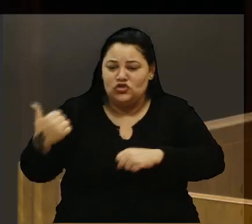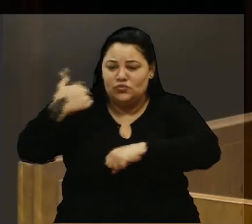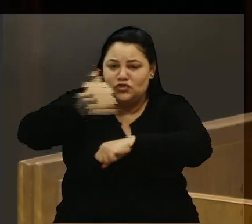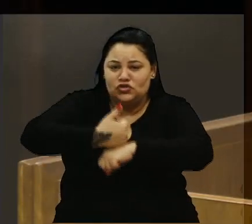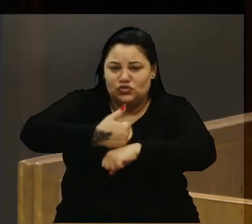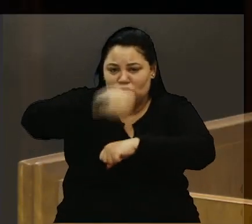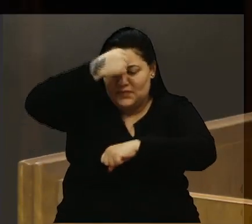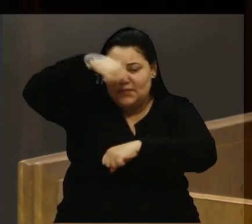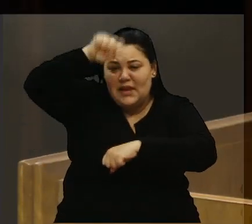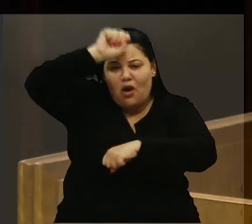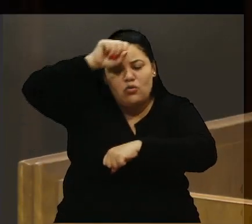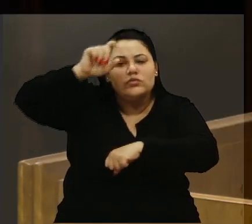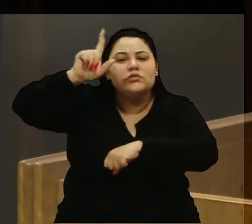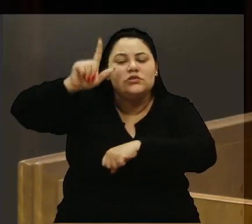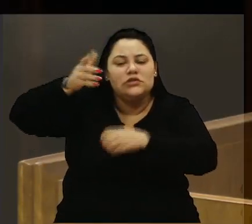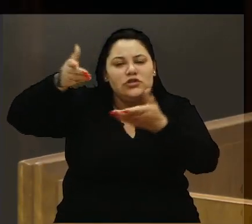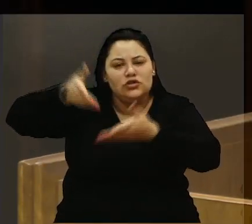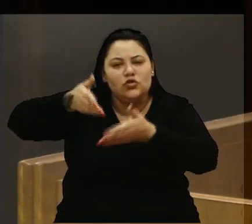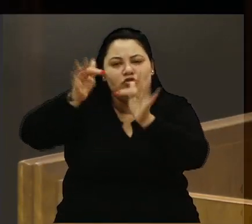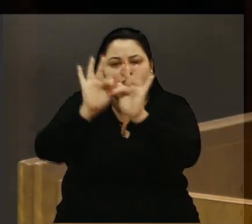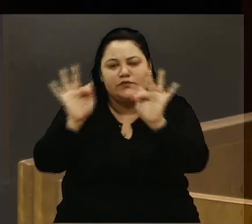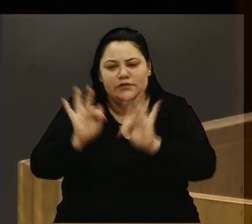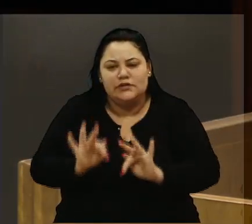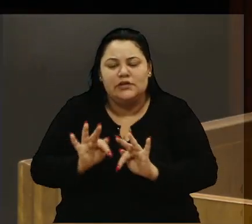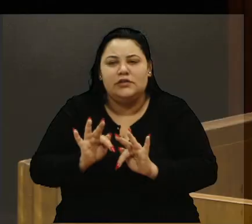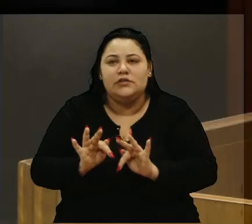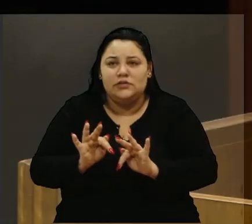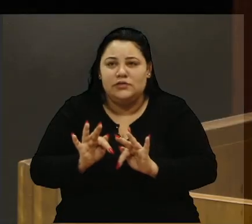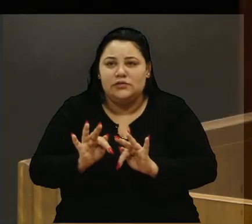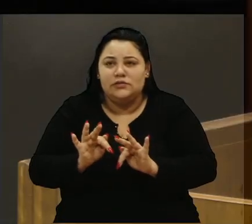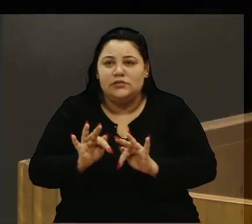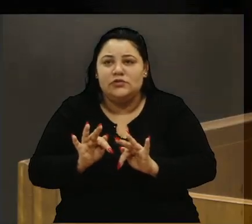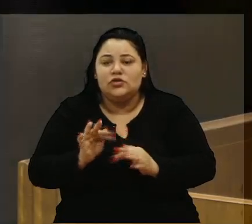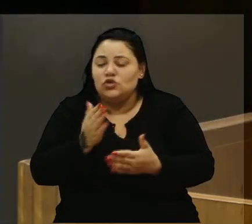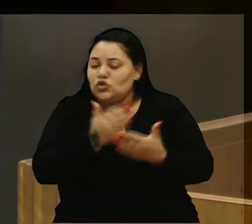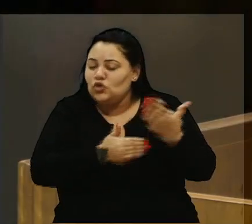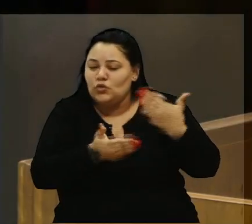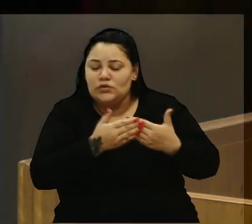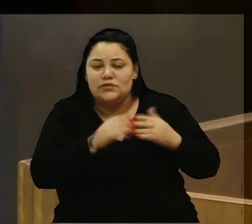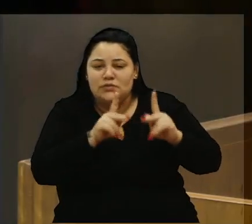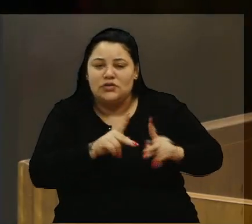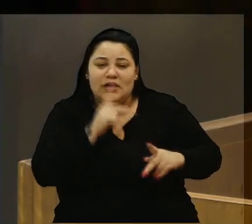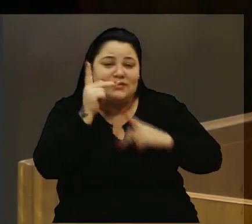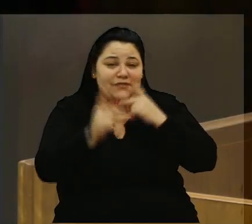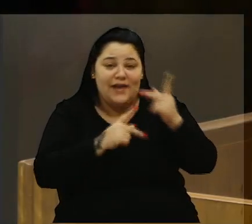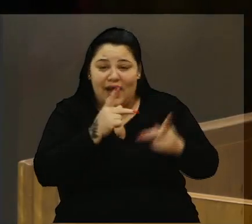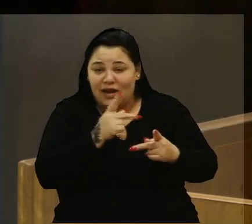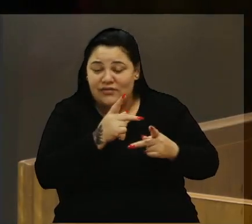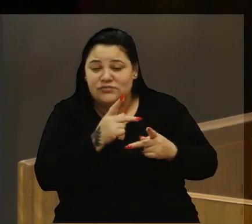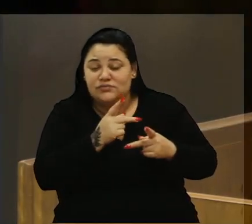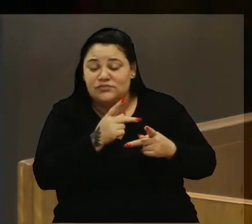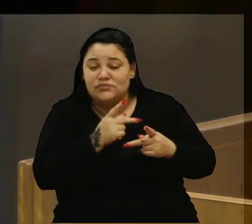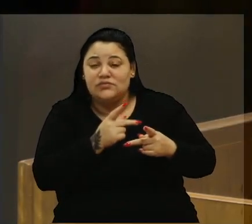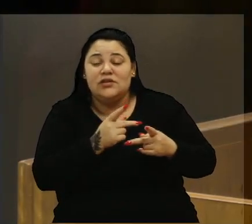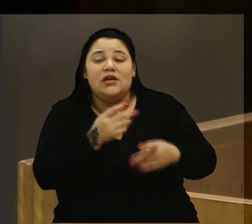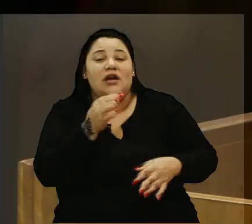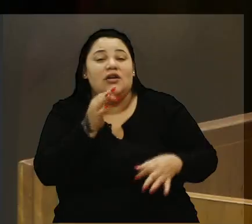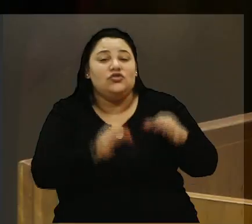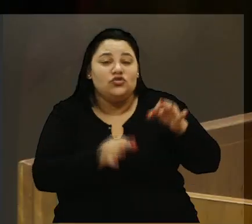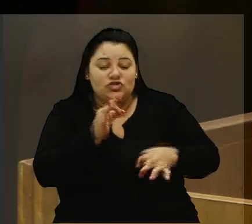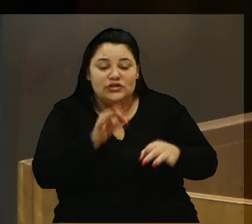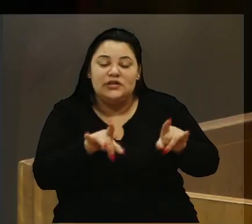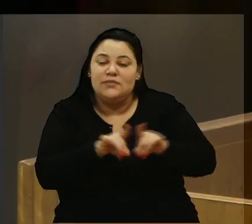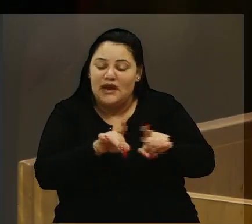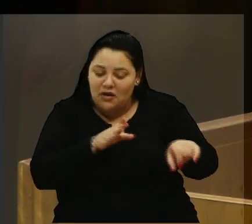nossa felicidade, hoje, tanto o parecer do Tribunal de Contas quanto o parecer do Poder Judiciário foram favoráveis